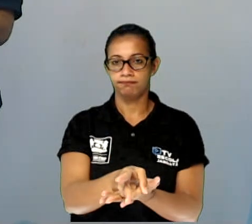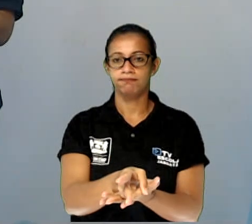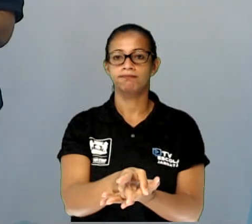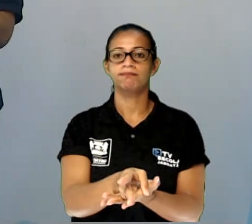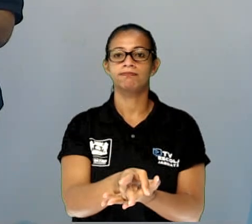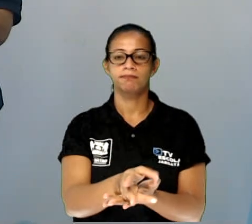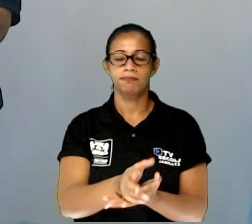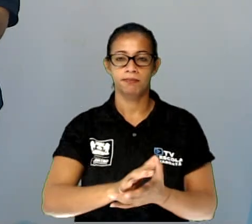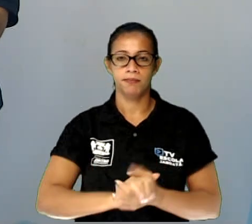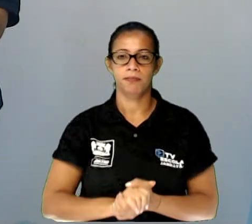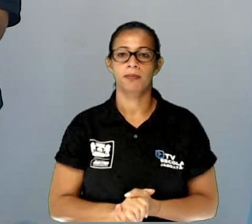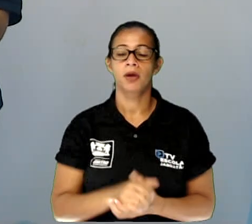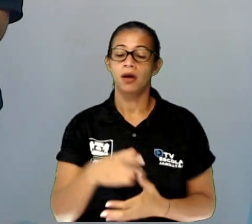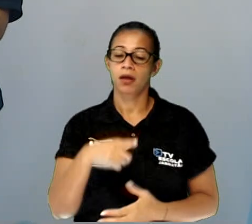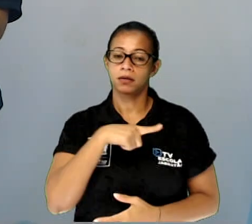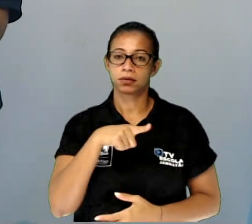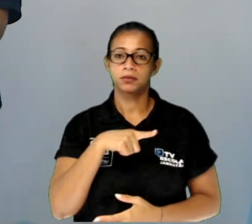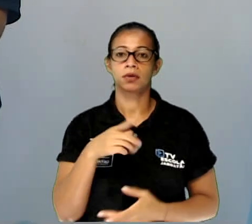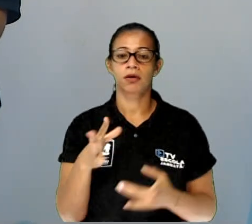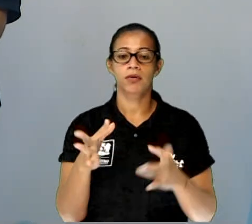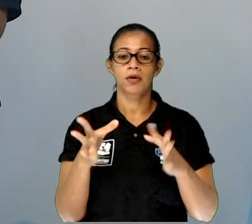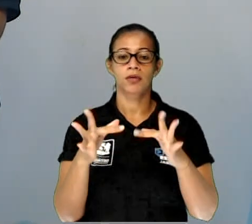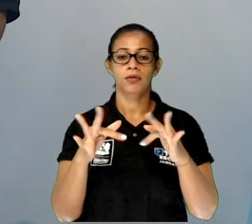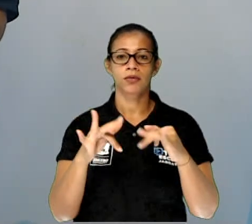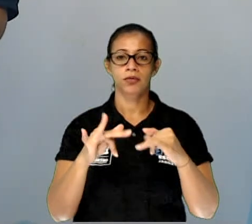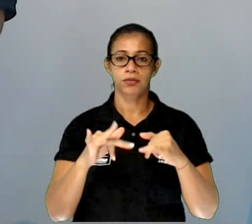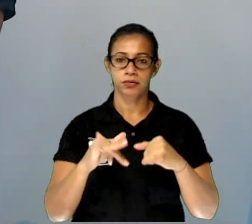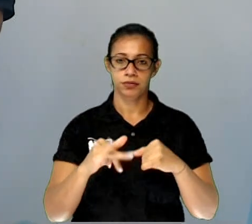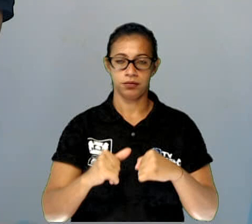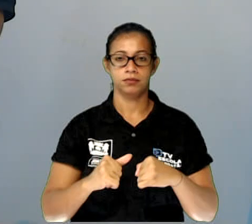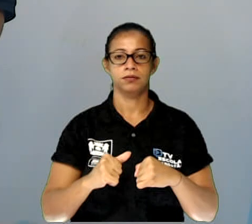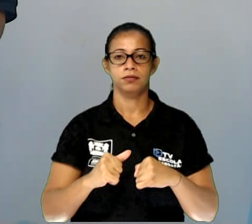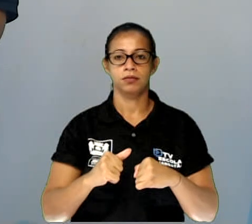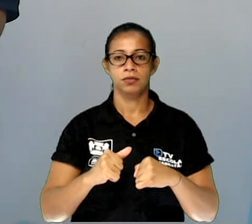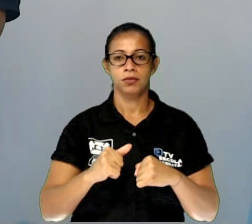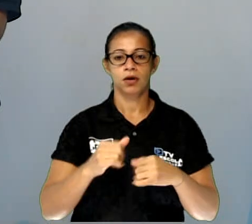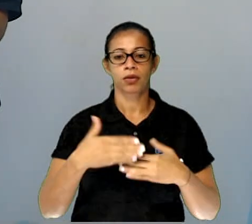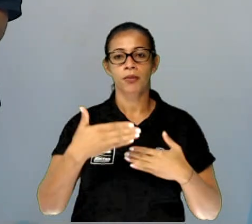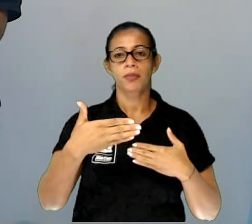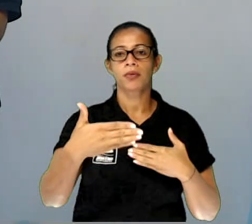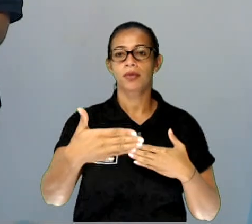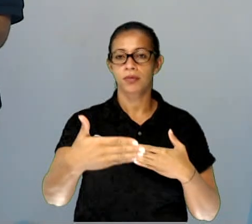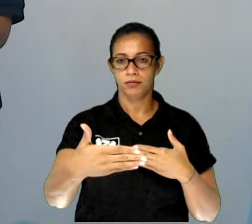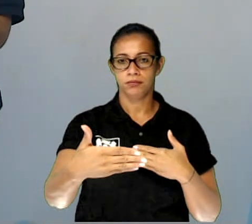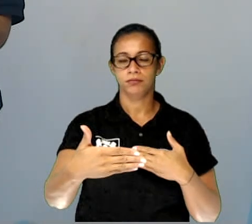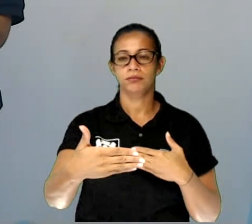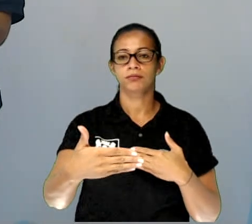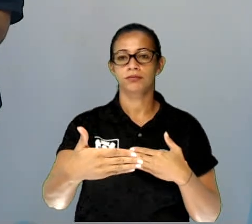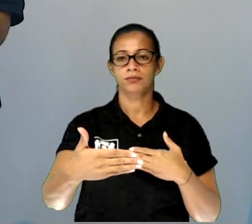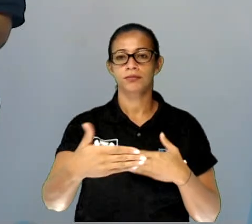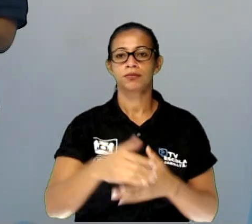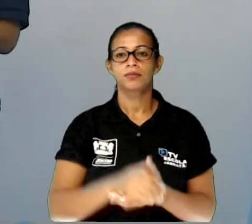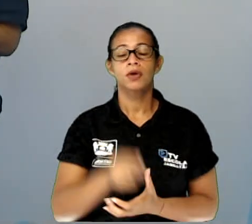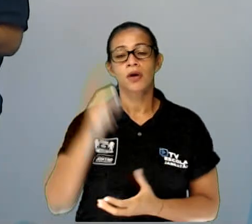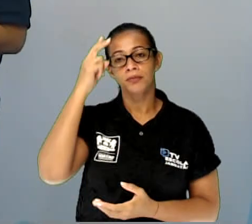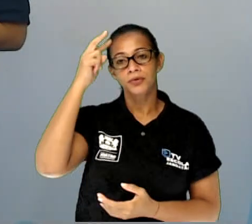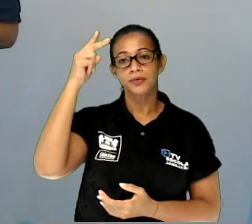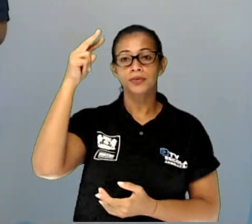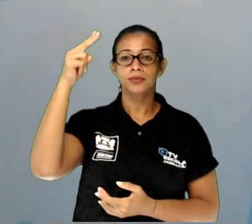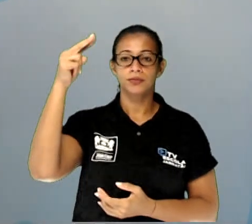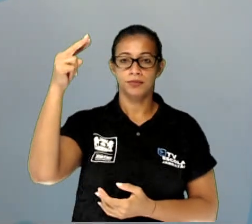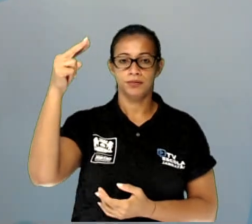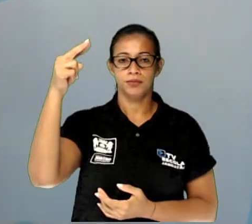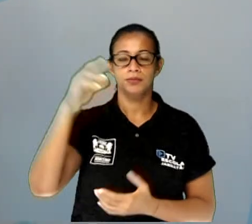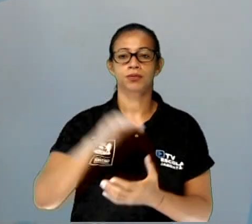gente tem, enfim, ali o fim do período histórico, conhecido como a Antiguidade Clássica, né? Então, a queda